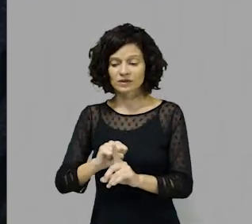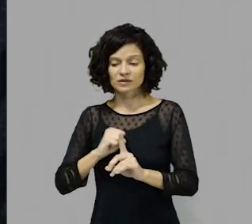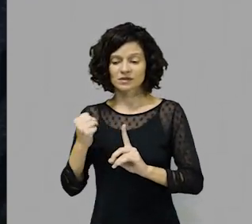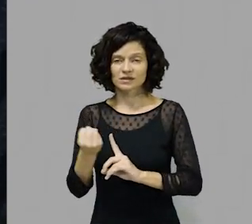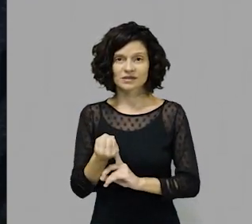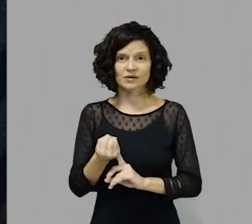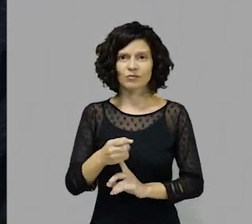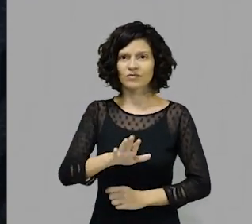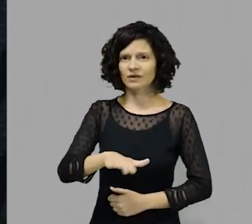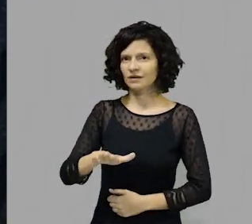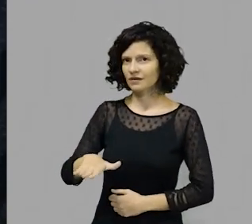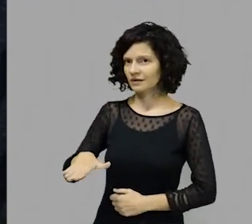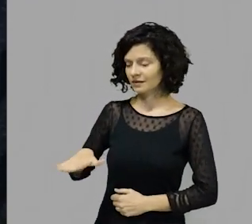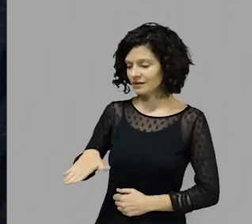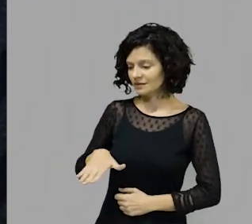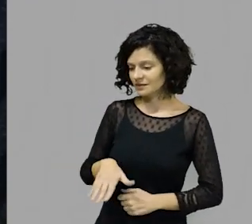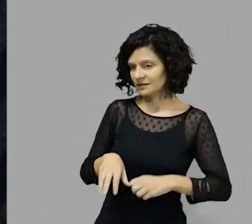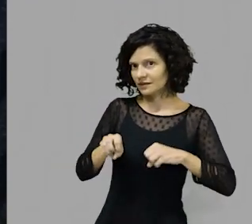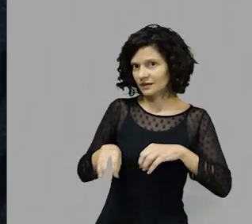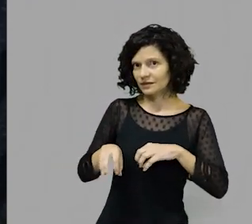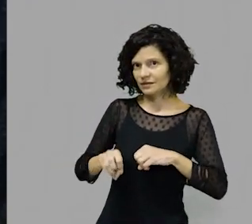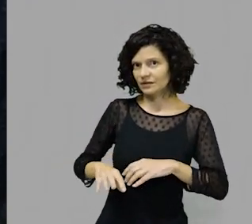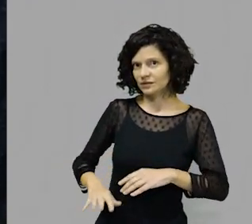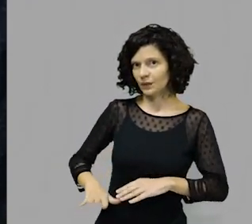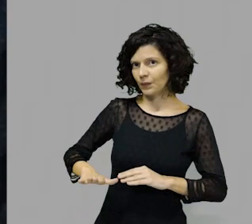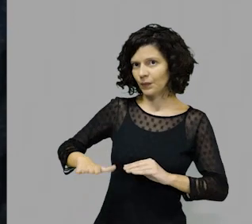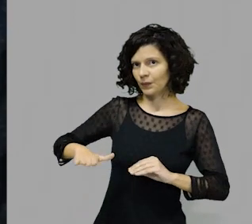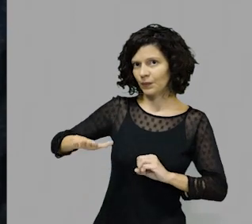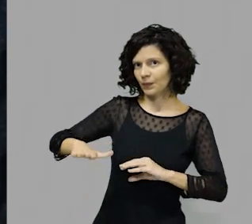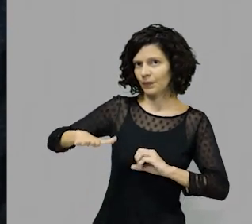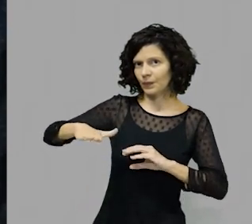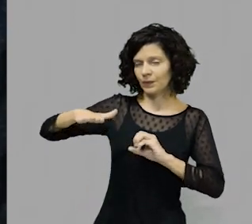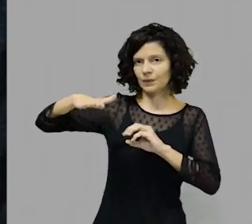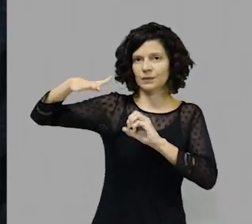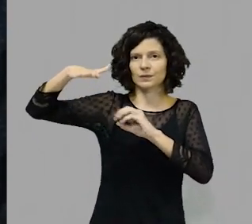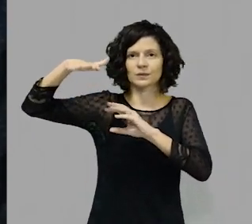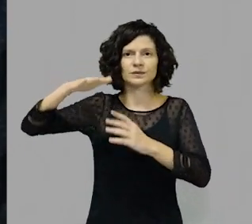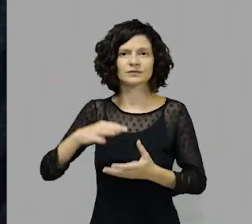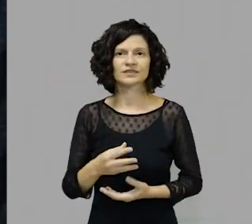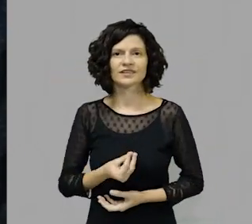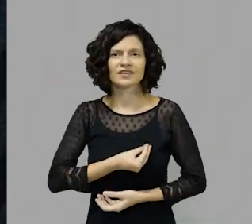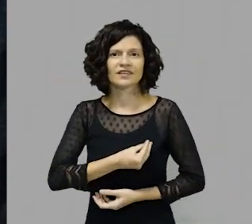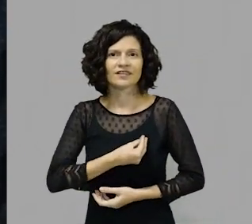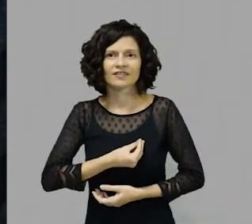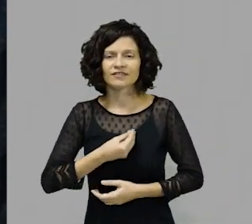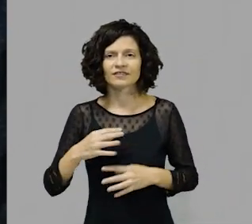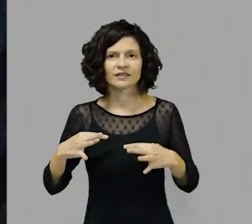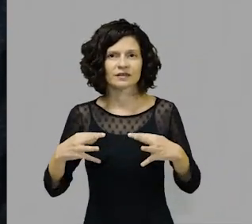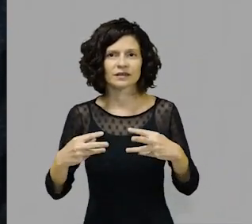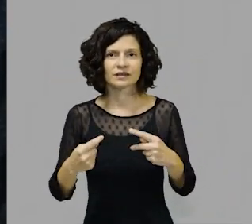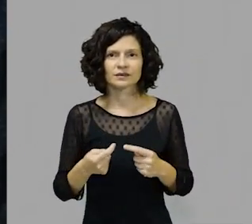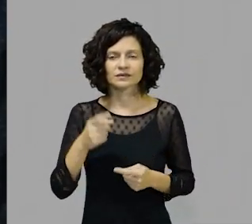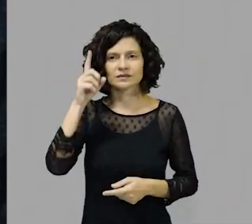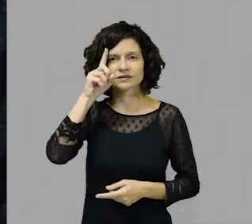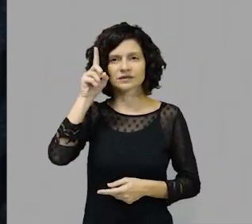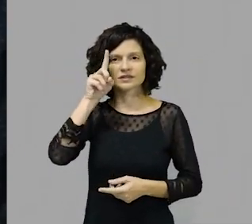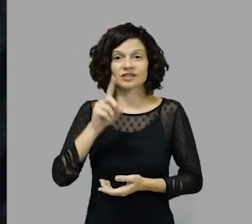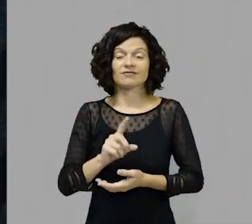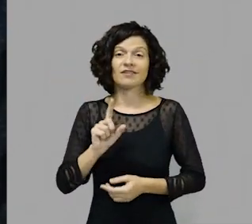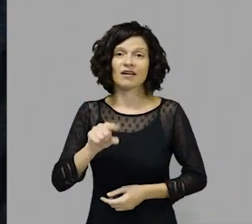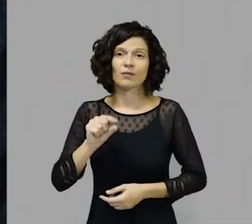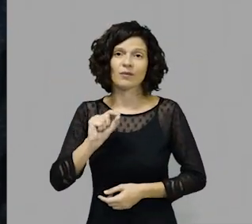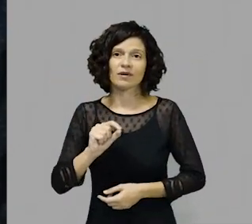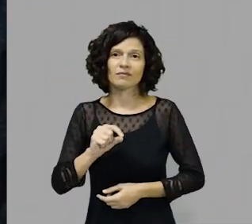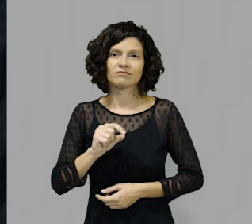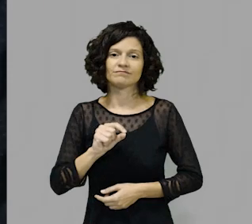socialização, com as relações sociais que ela desempenha no ambiente familiar, no ambiente de vizinhança, no ambiente escolar, e que reproduzem